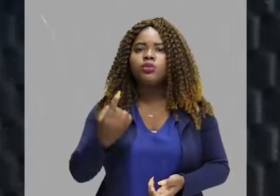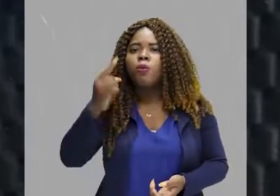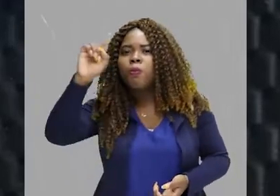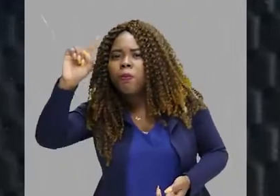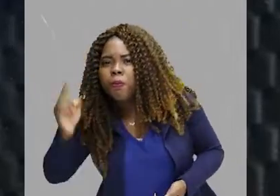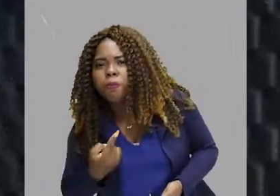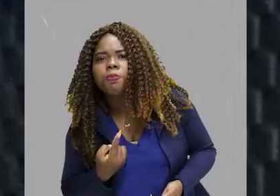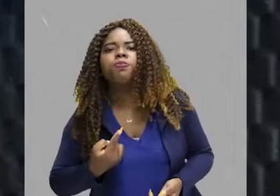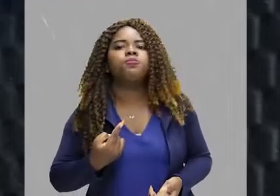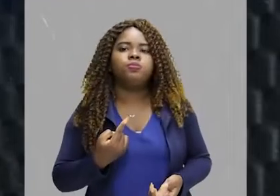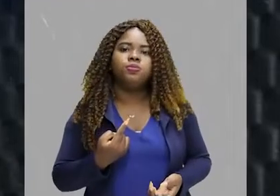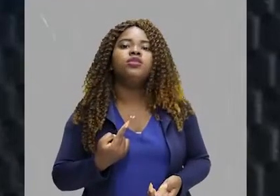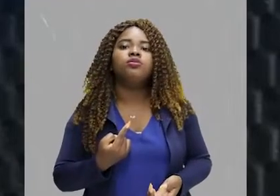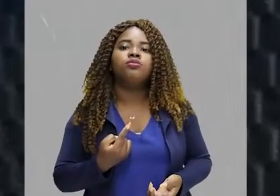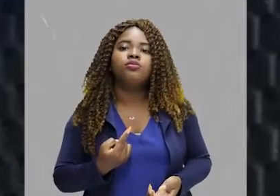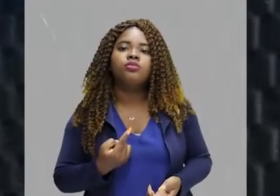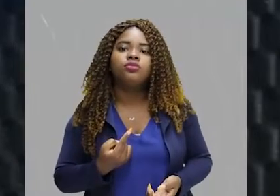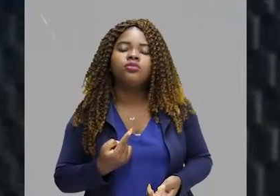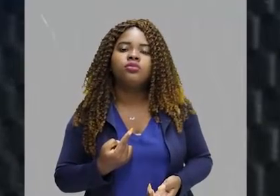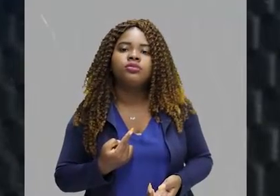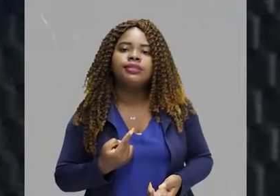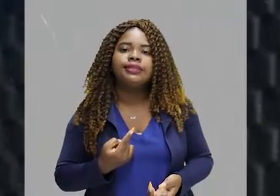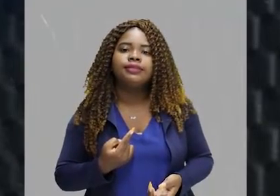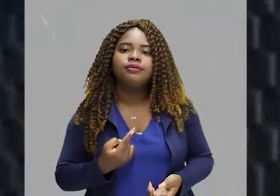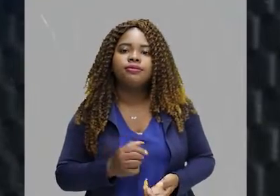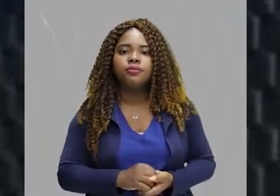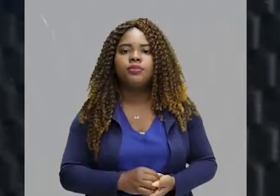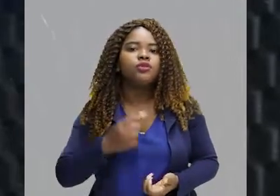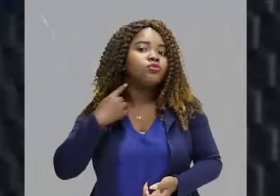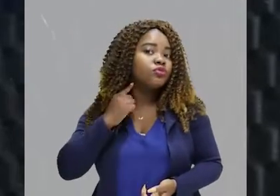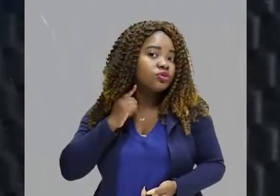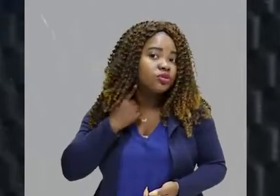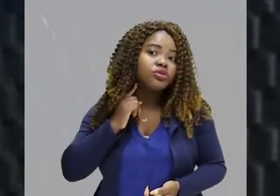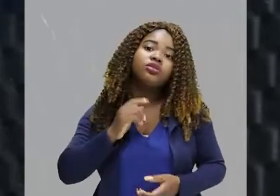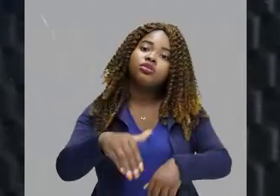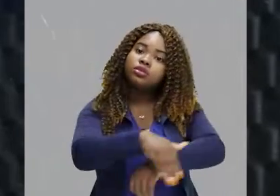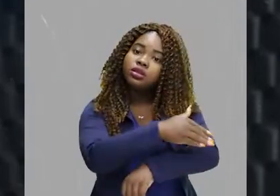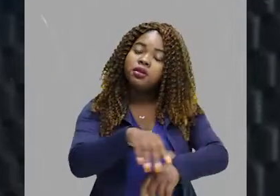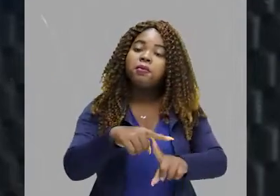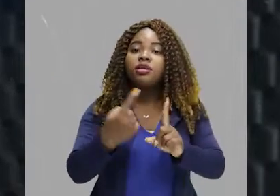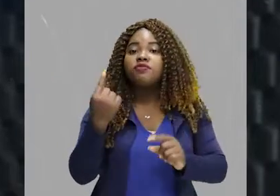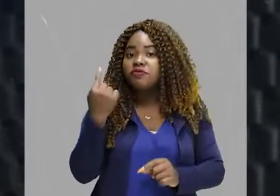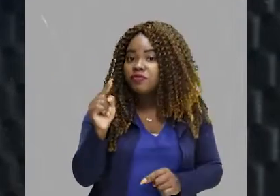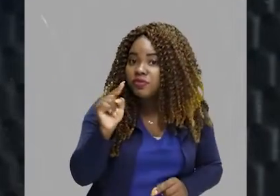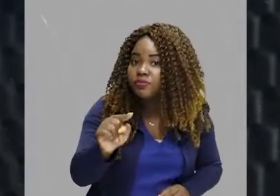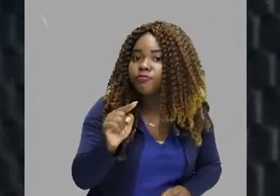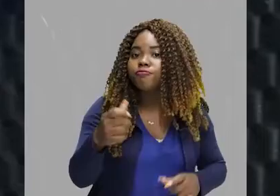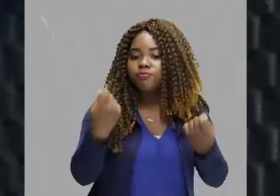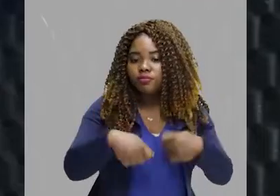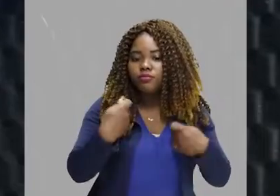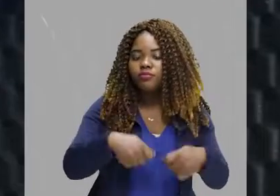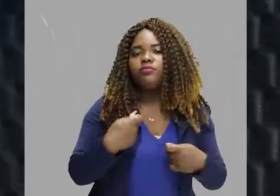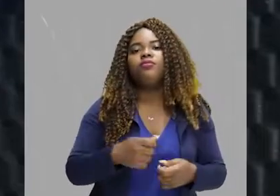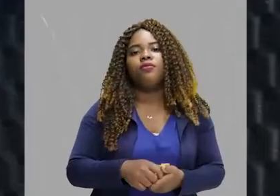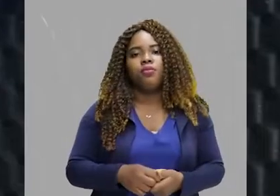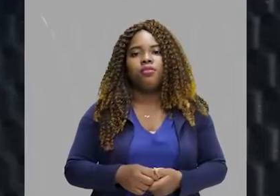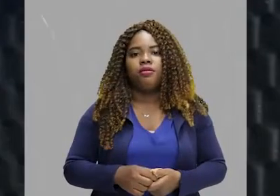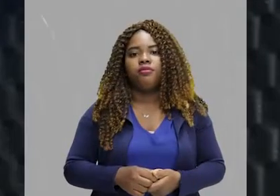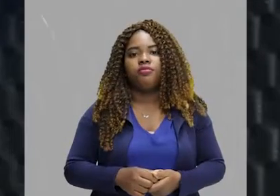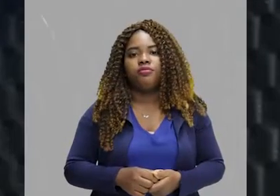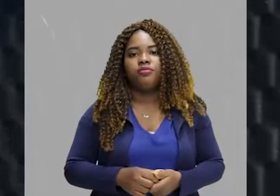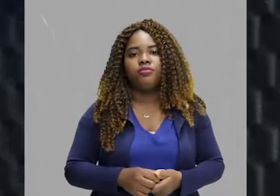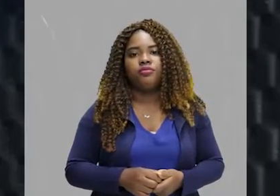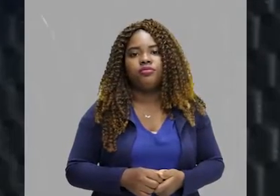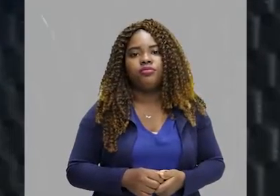rua, entendeu? Mas você precisa também, primeiramente, fazer a sua parte, certo? Então, você acha que